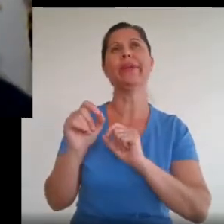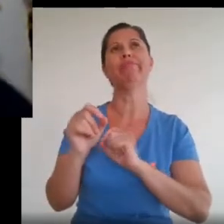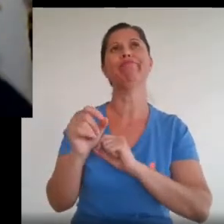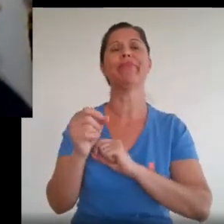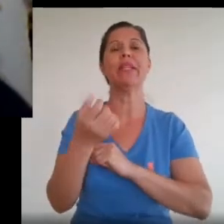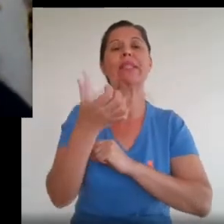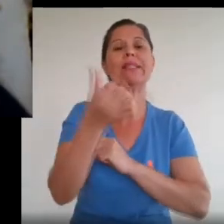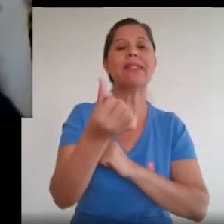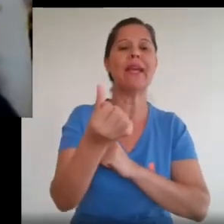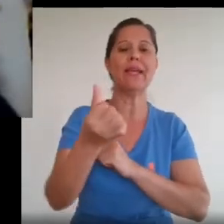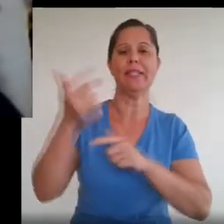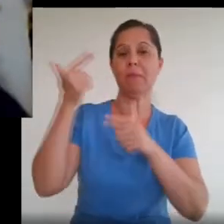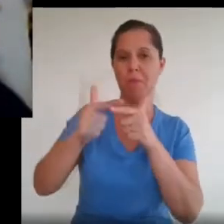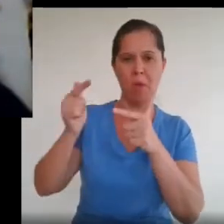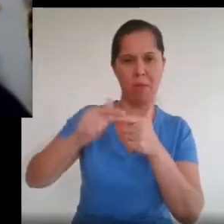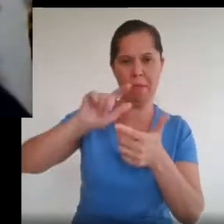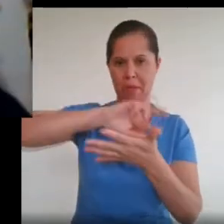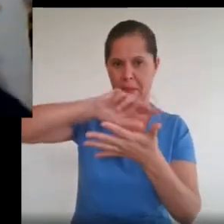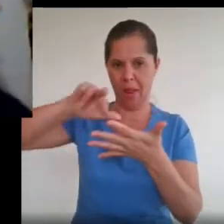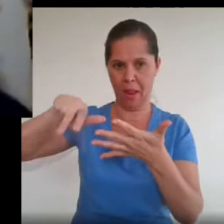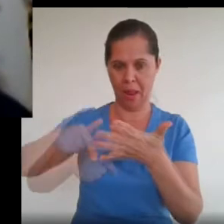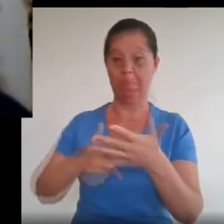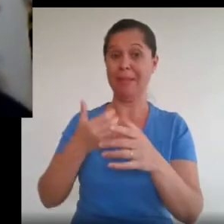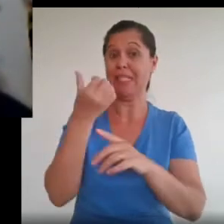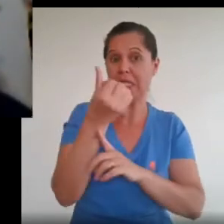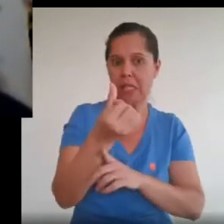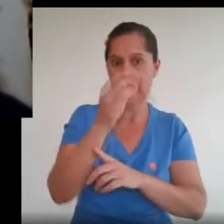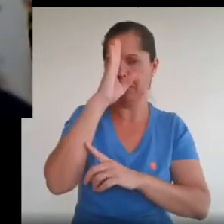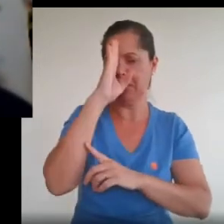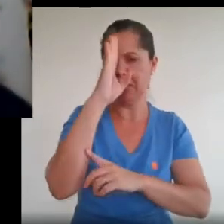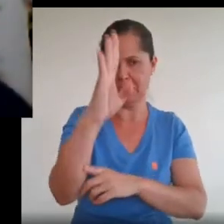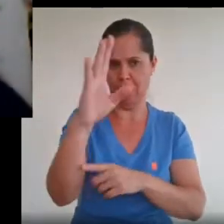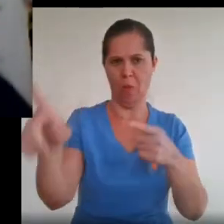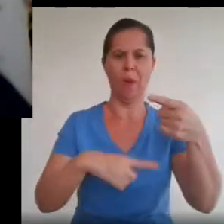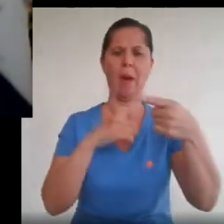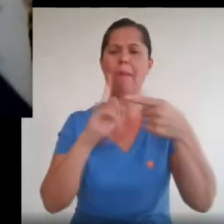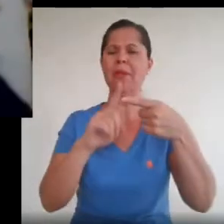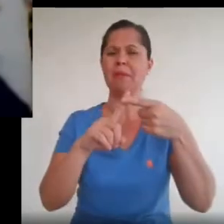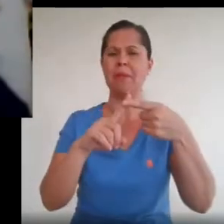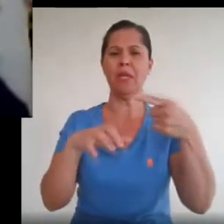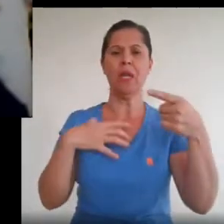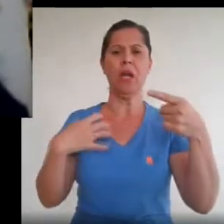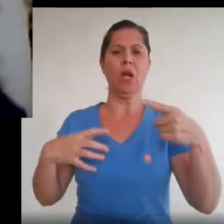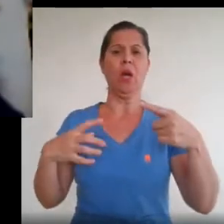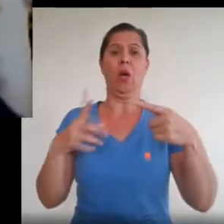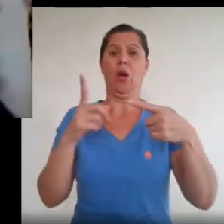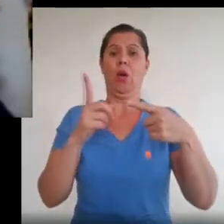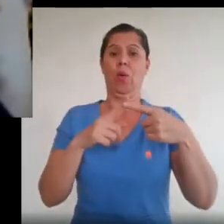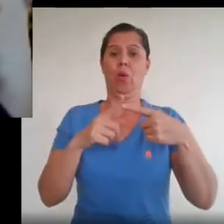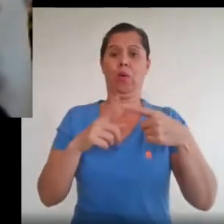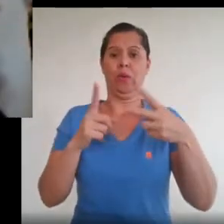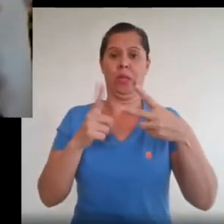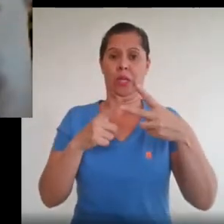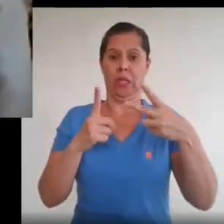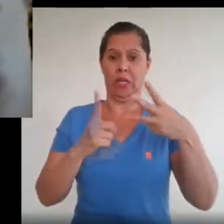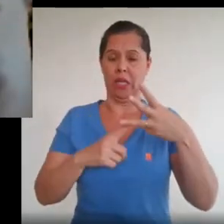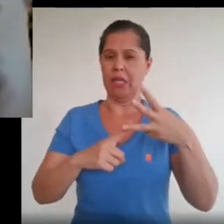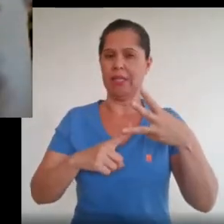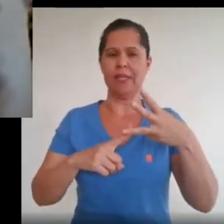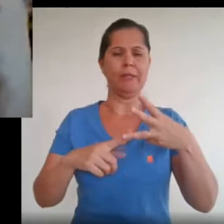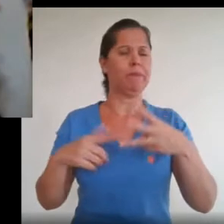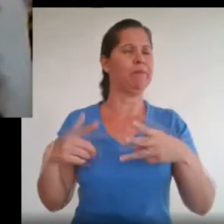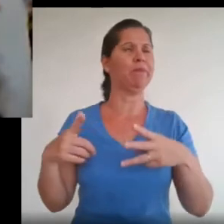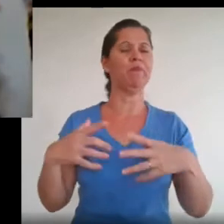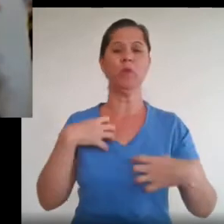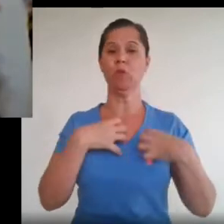ondas, vamos colocar assim. A primeira, ela foi desesperadora, né? E num primeiro momento, vocês lembram que nós